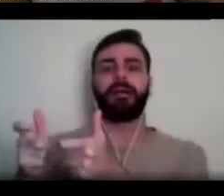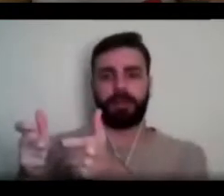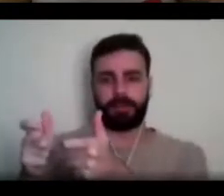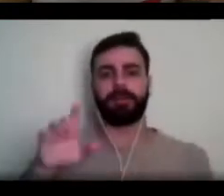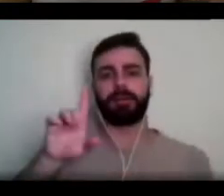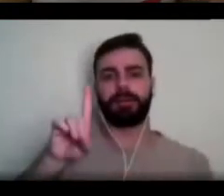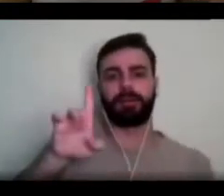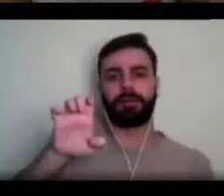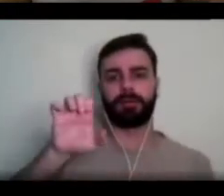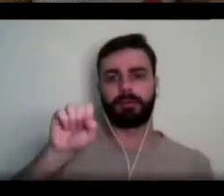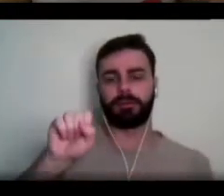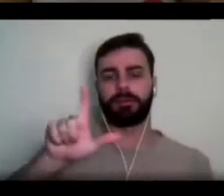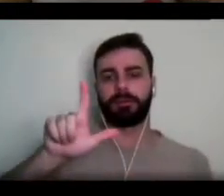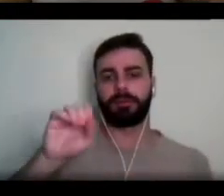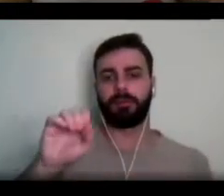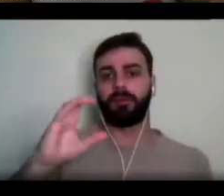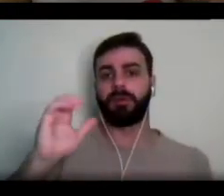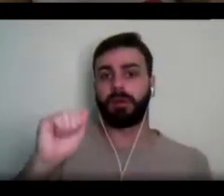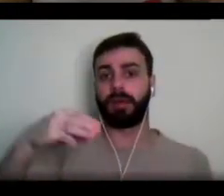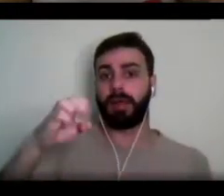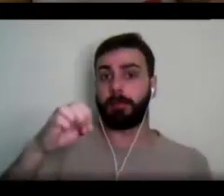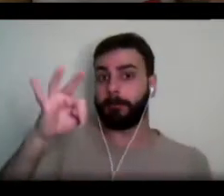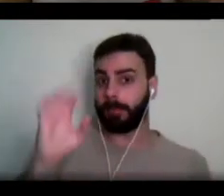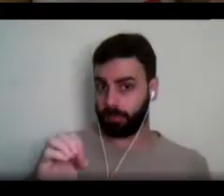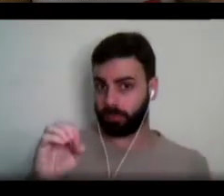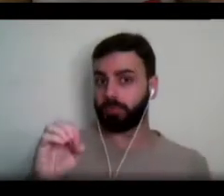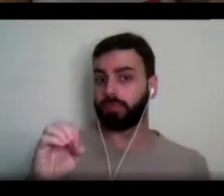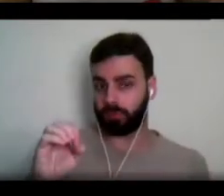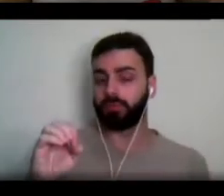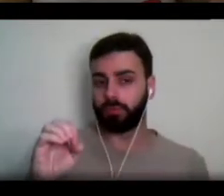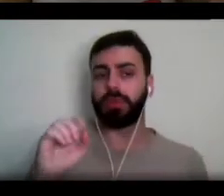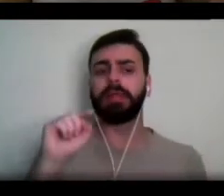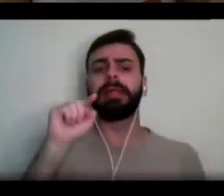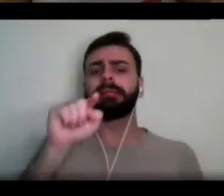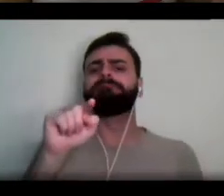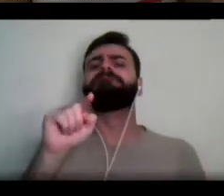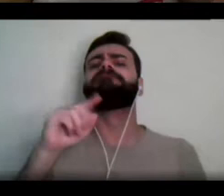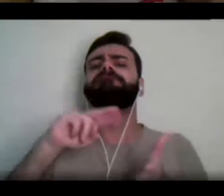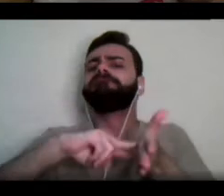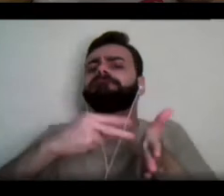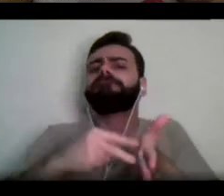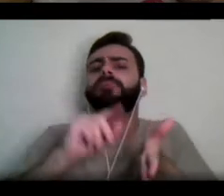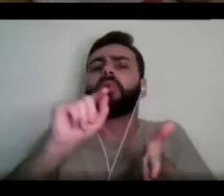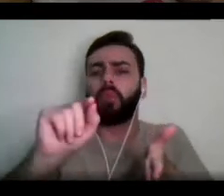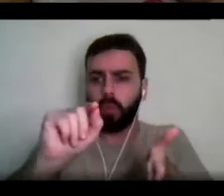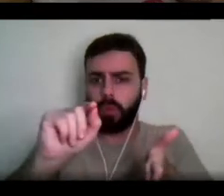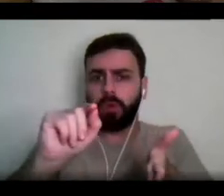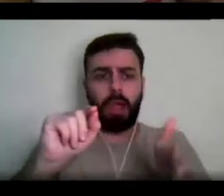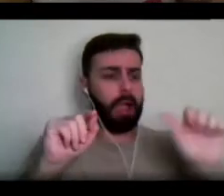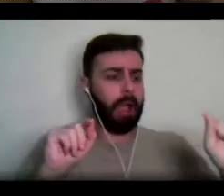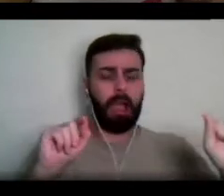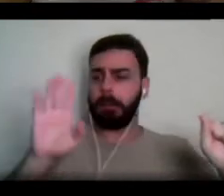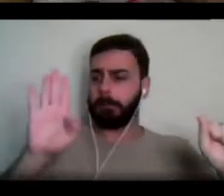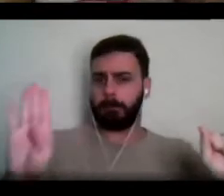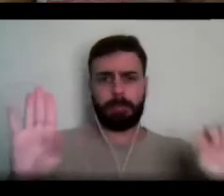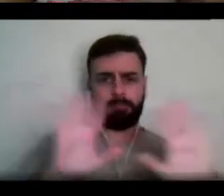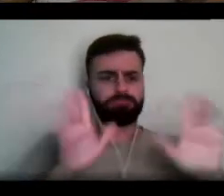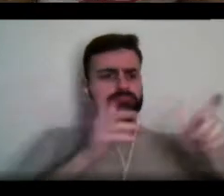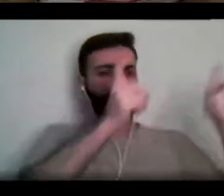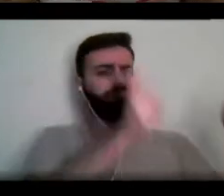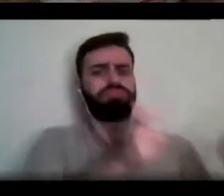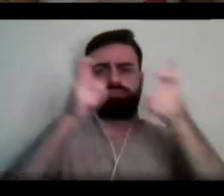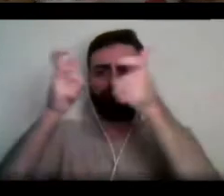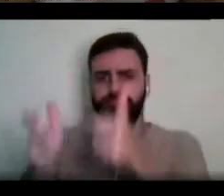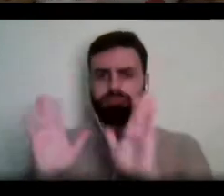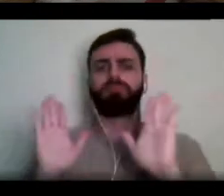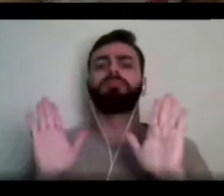deslocamento, que eu vou chamar aqui de ΔR, né? Outra coisa é o vetor deslocamento. O